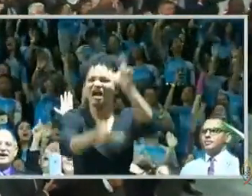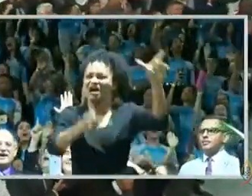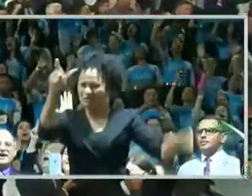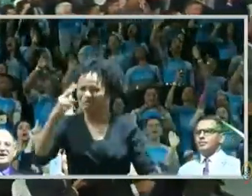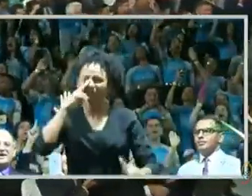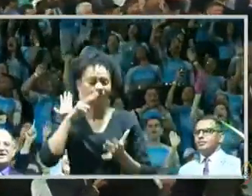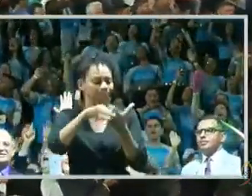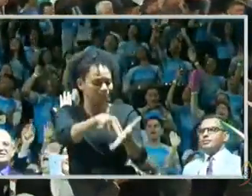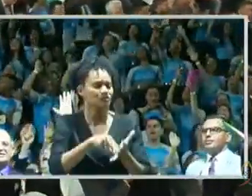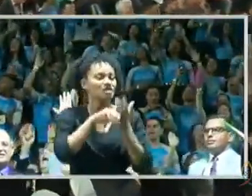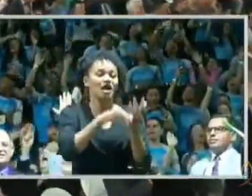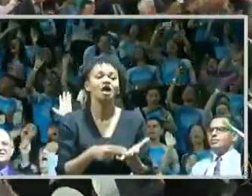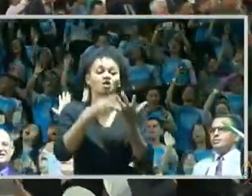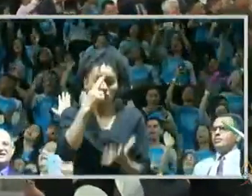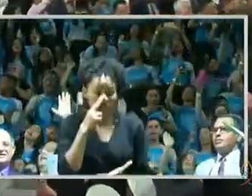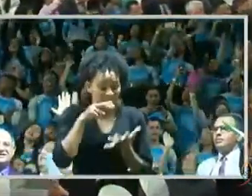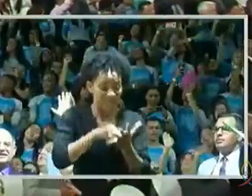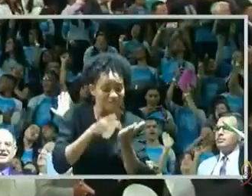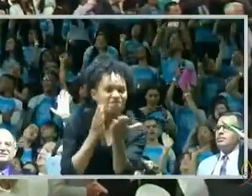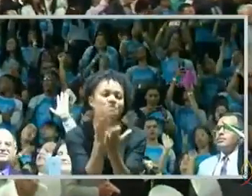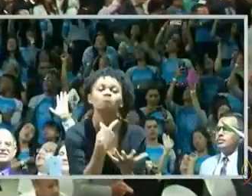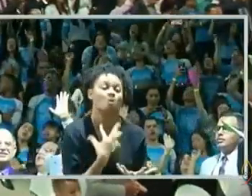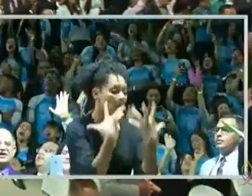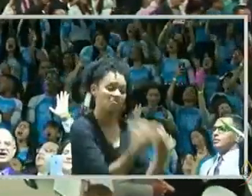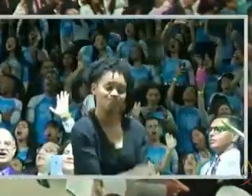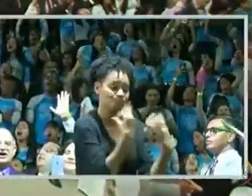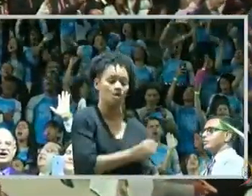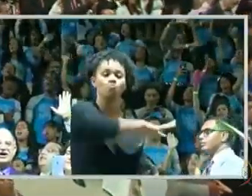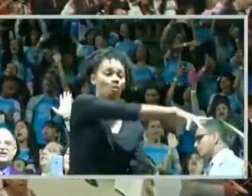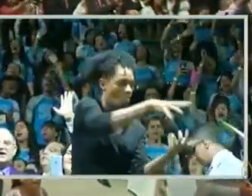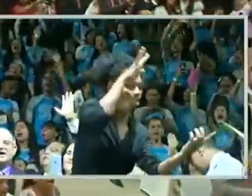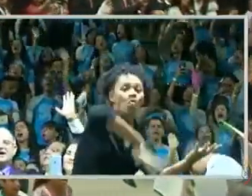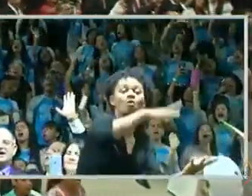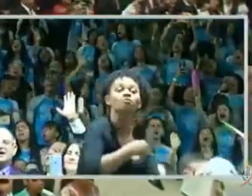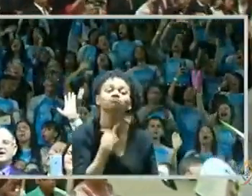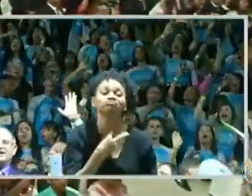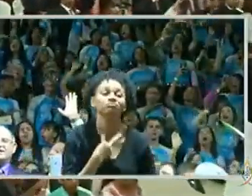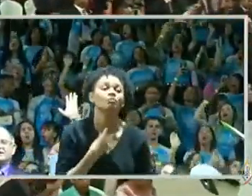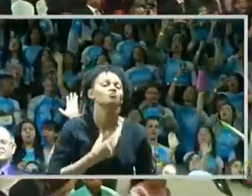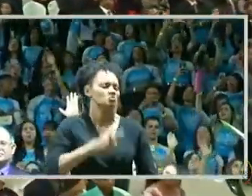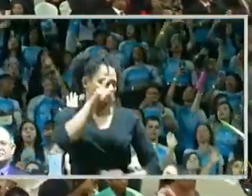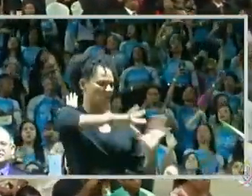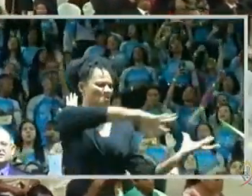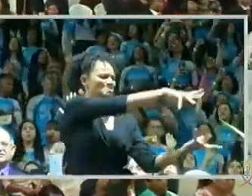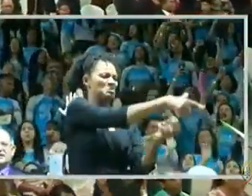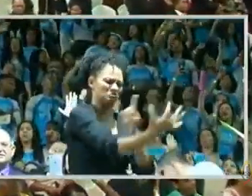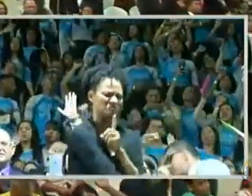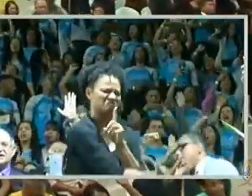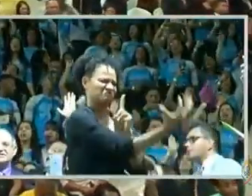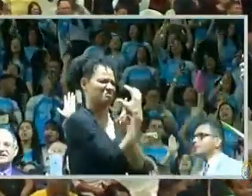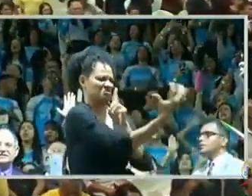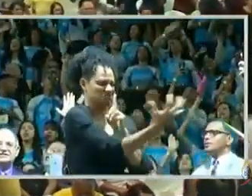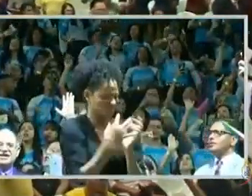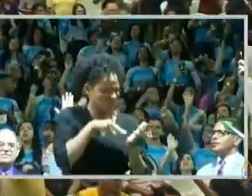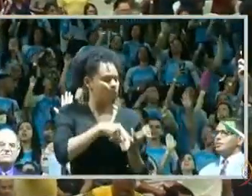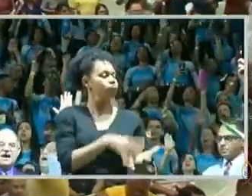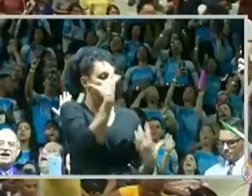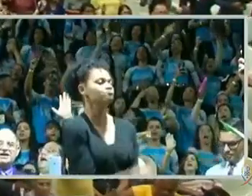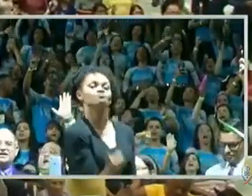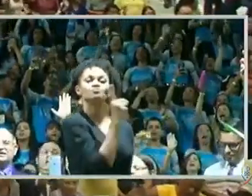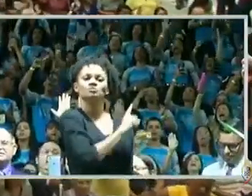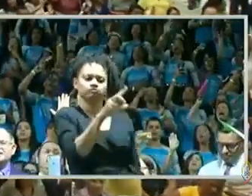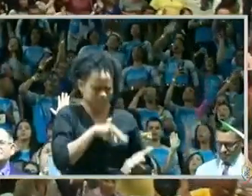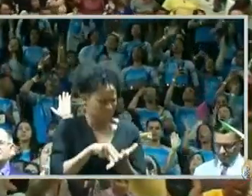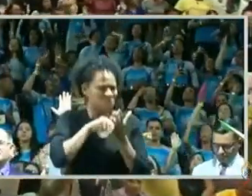pé. A igreja não se dobra. Mundo se comanda, mas a igreja está de pé.